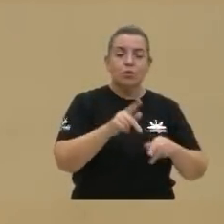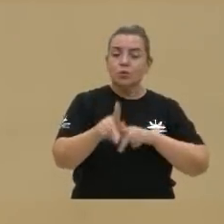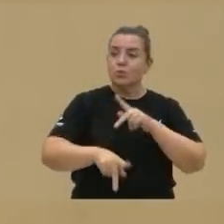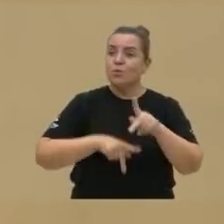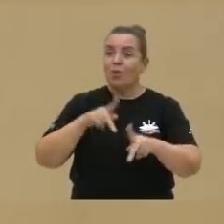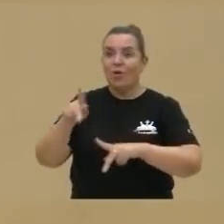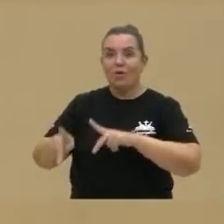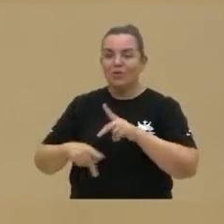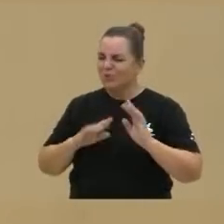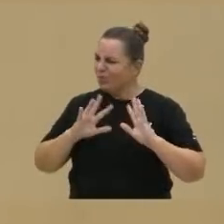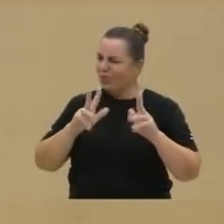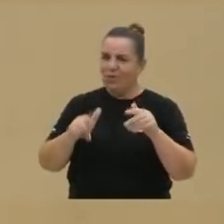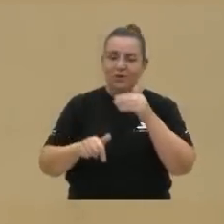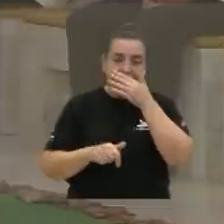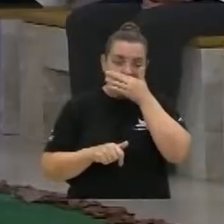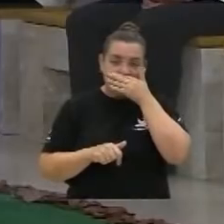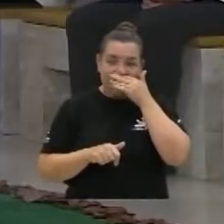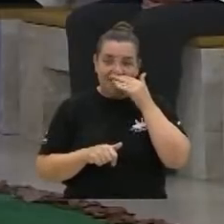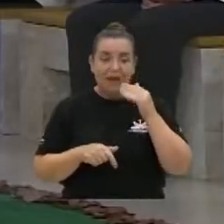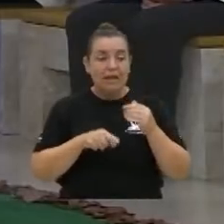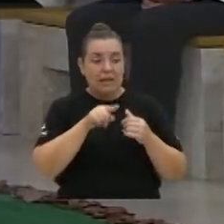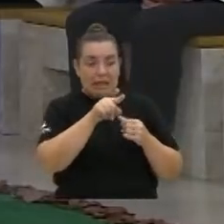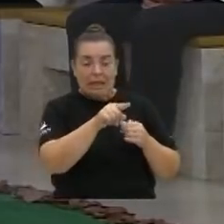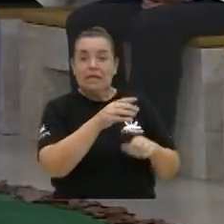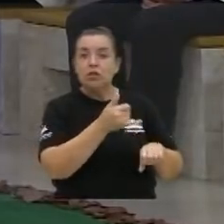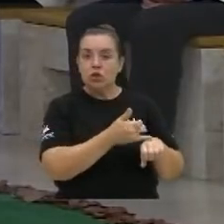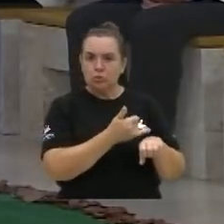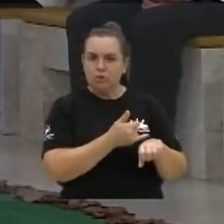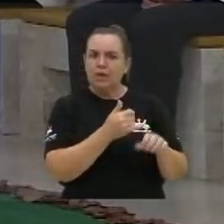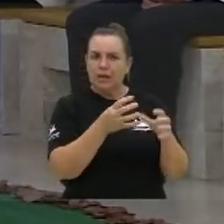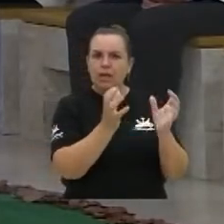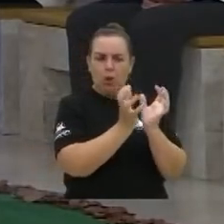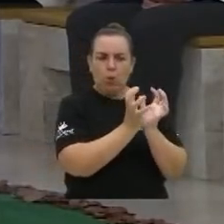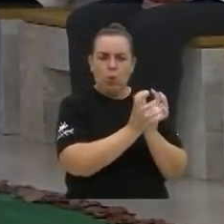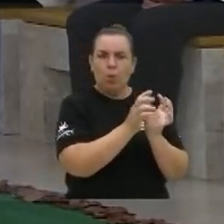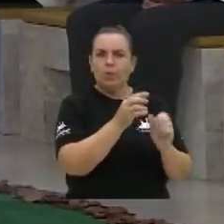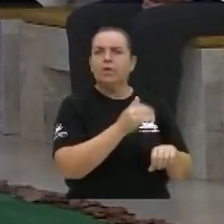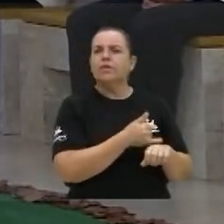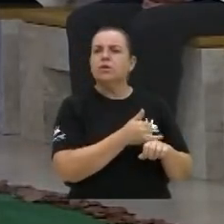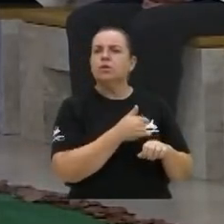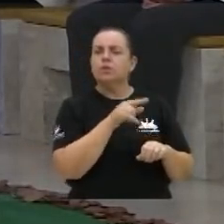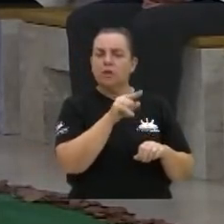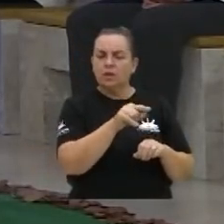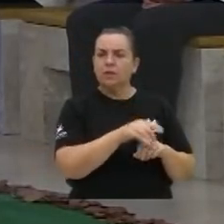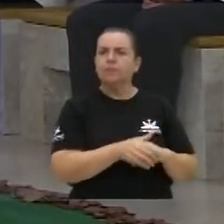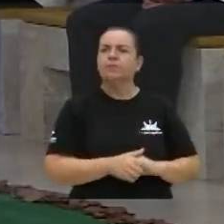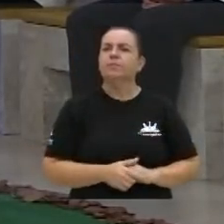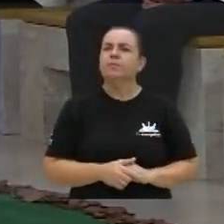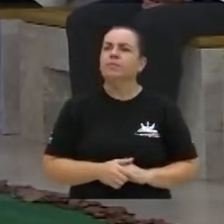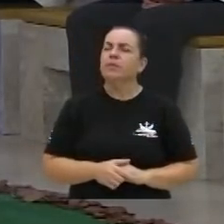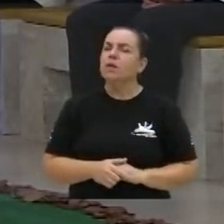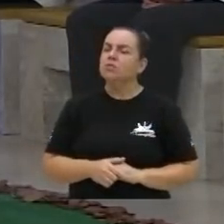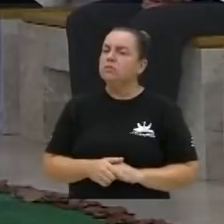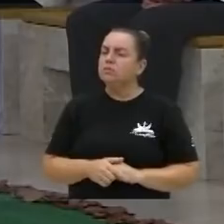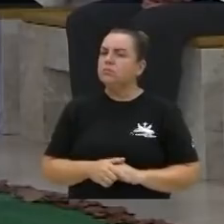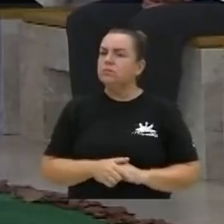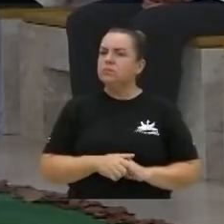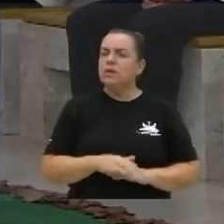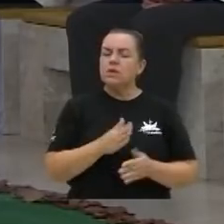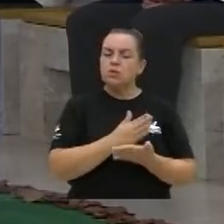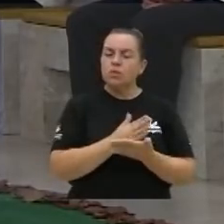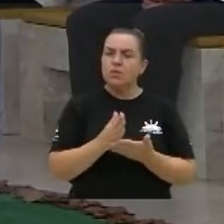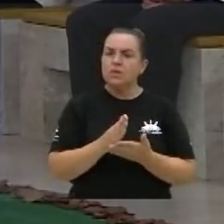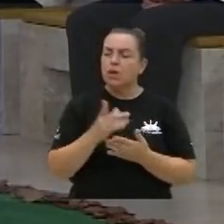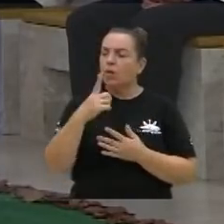povos. E de repente eles que estavam em Jerusalém, numa circunscrição